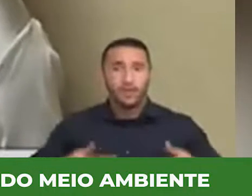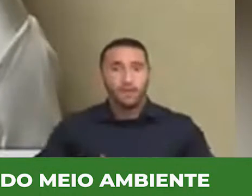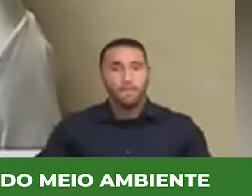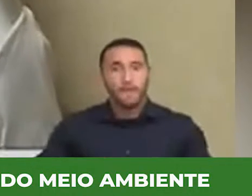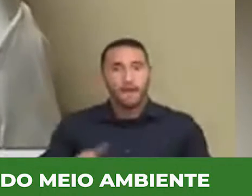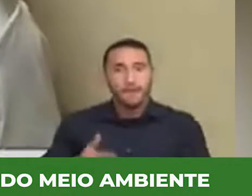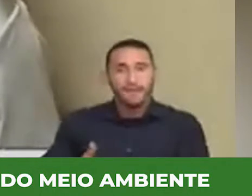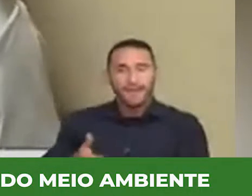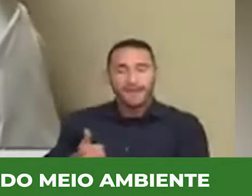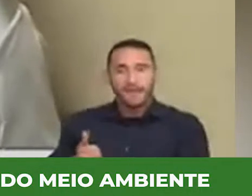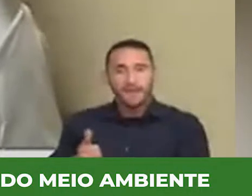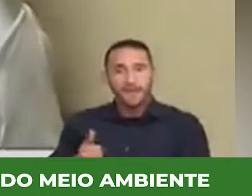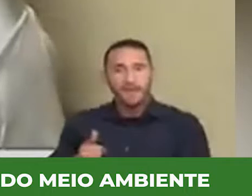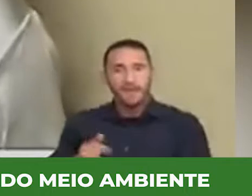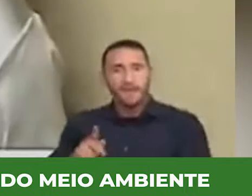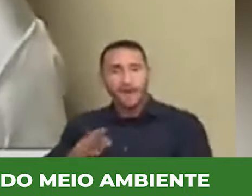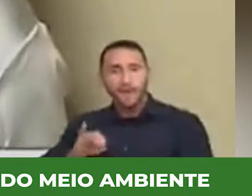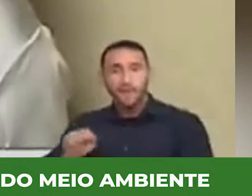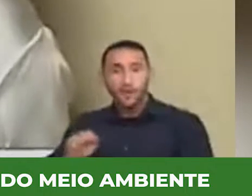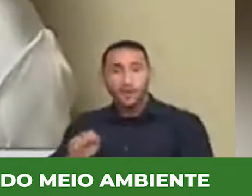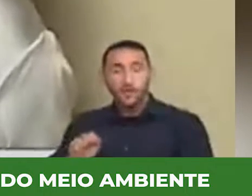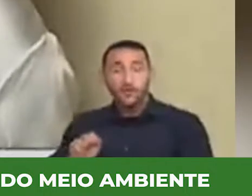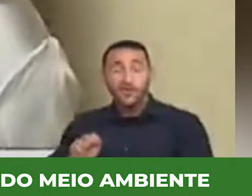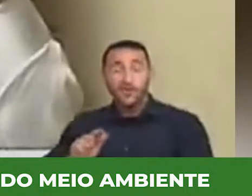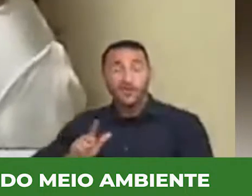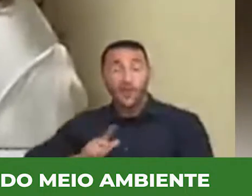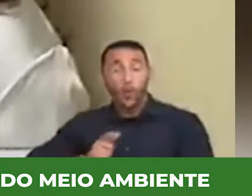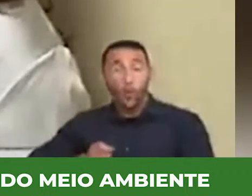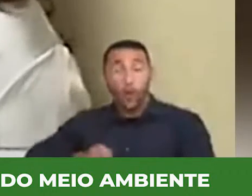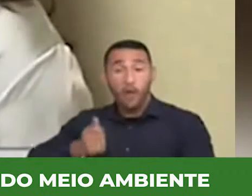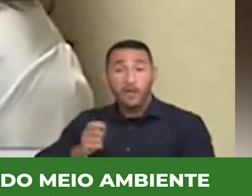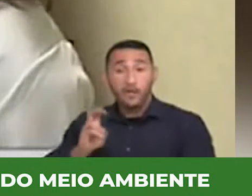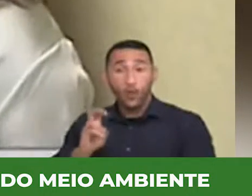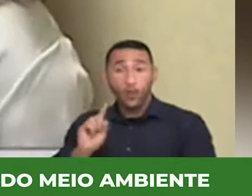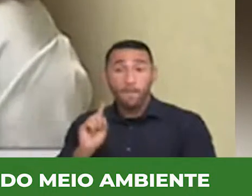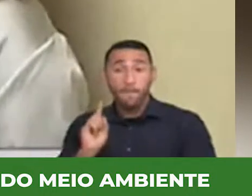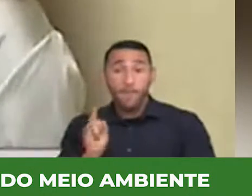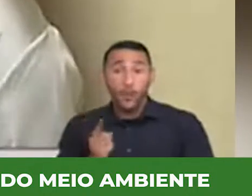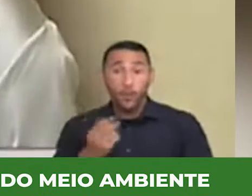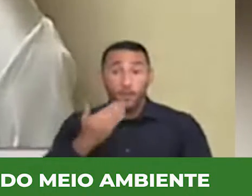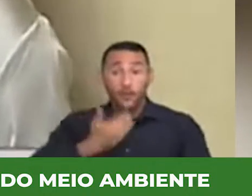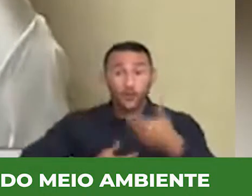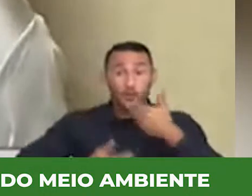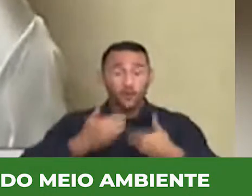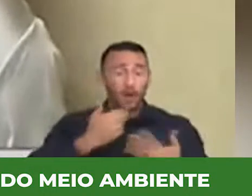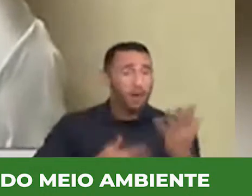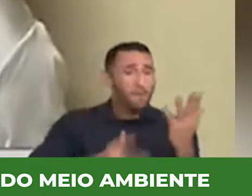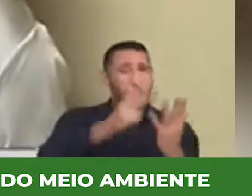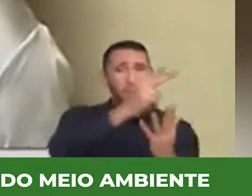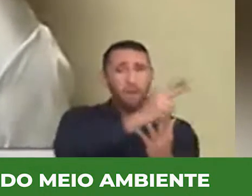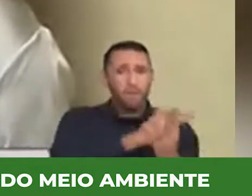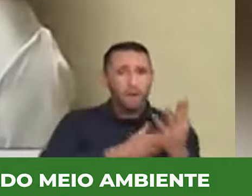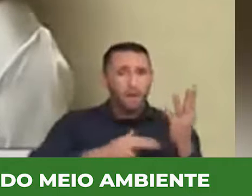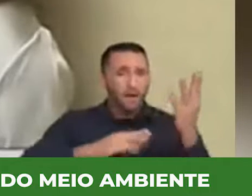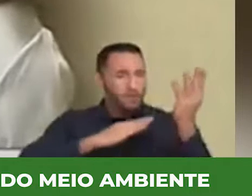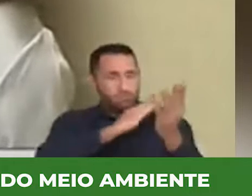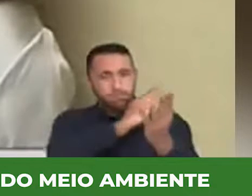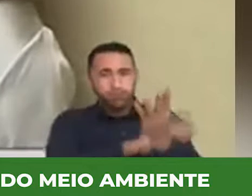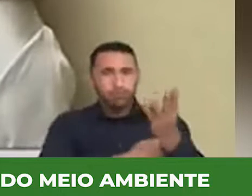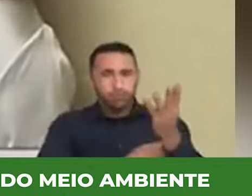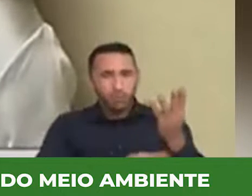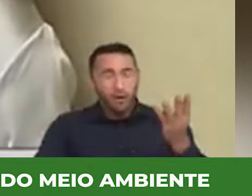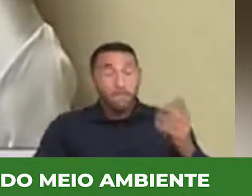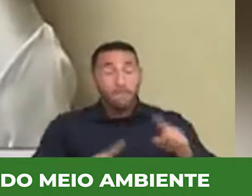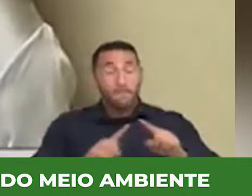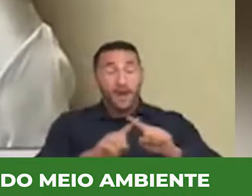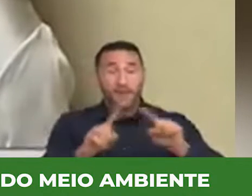ele tinha quase cinco mil pedidos dentro de podas de árvore corte etc e fez